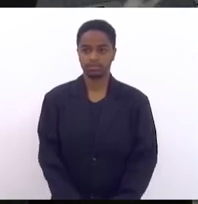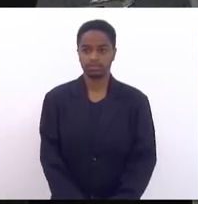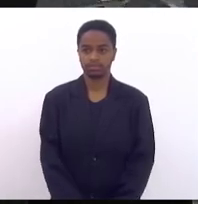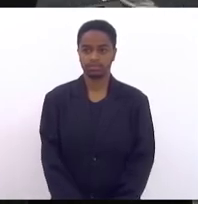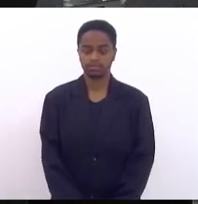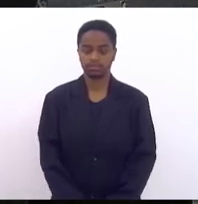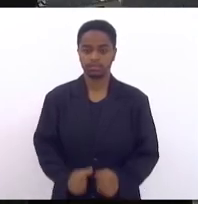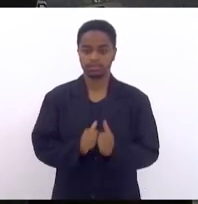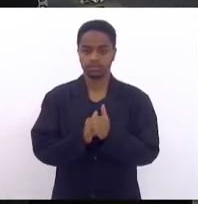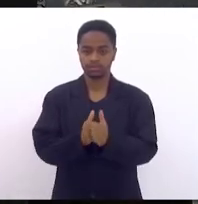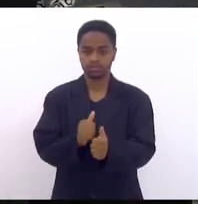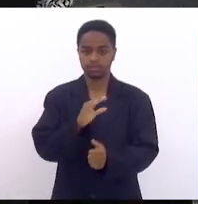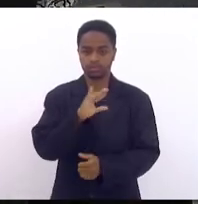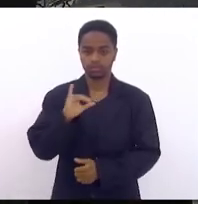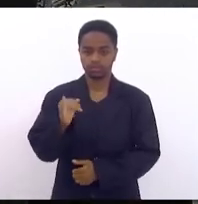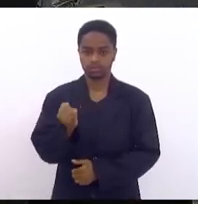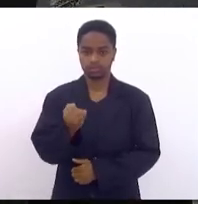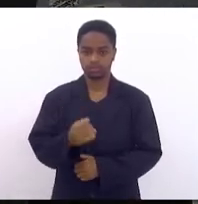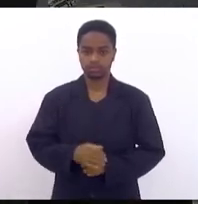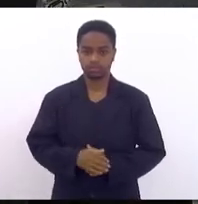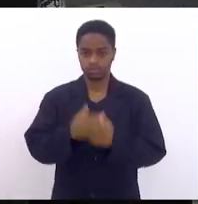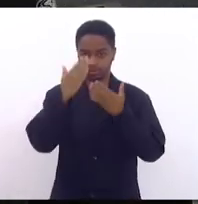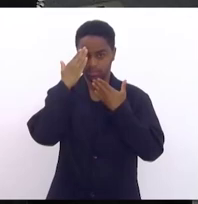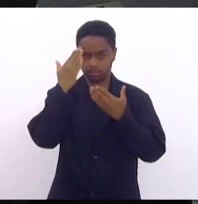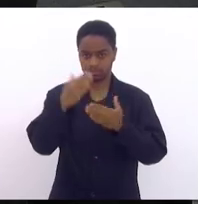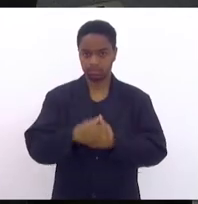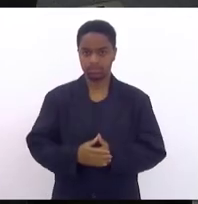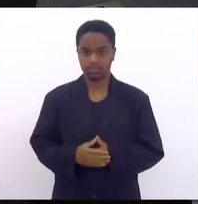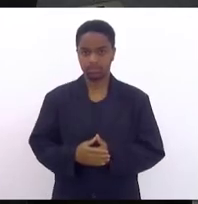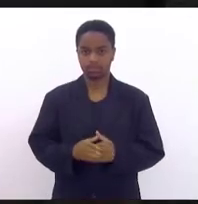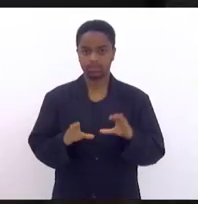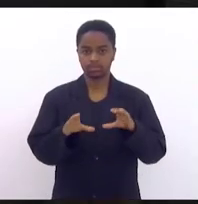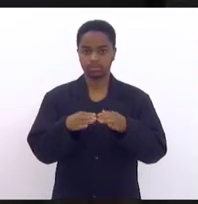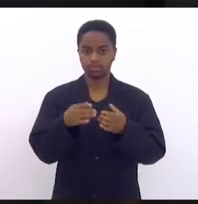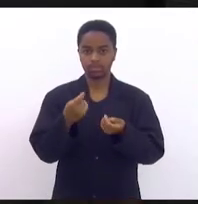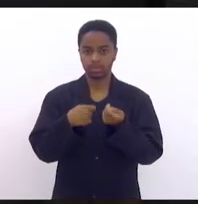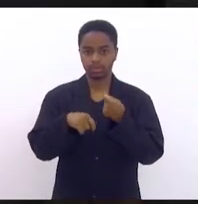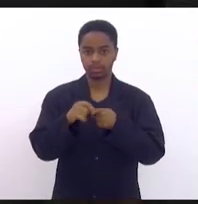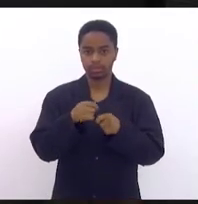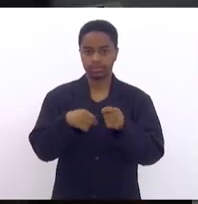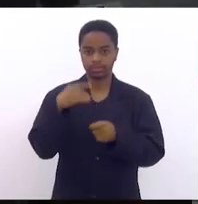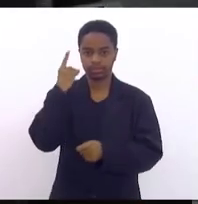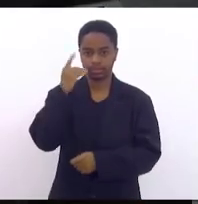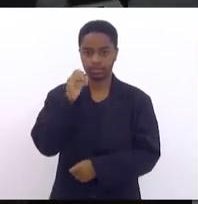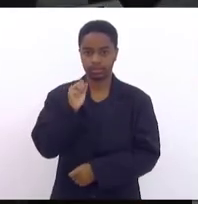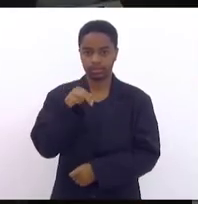Acompanho o parecer da CCJ, senhor presidente. Muito obrigado. Pela Comissão de Economia, deputado Anderson Moraes.